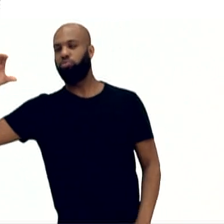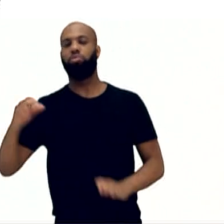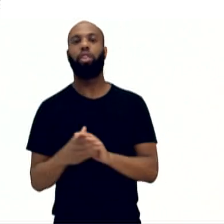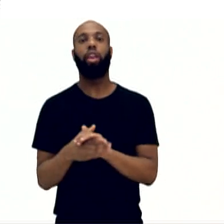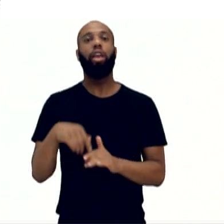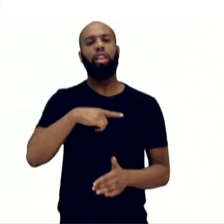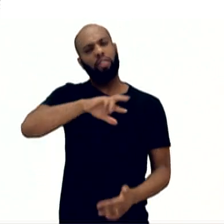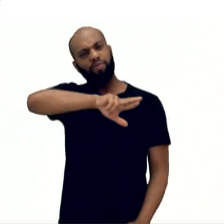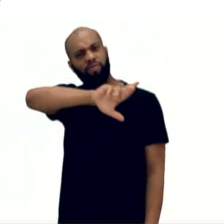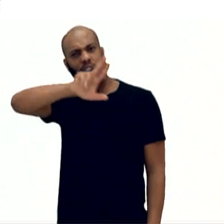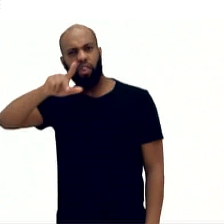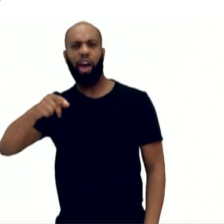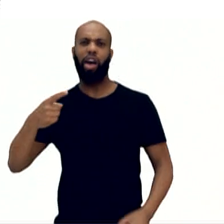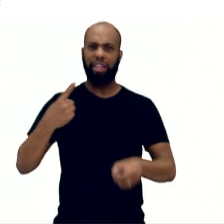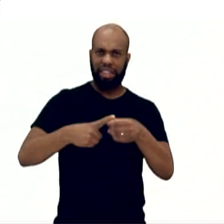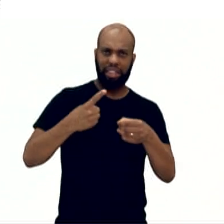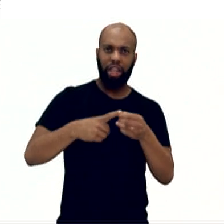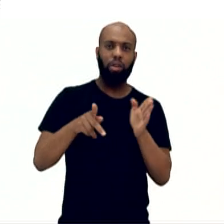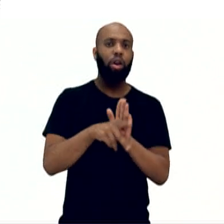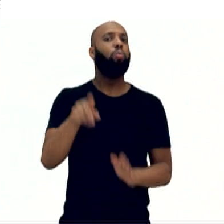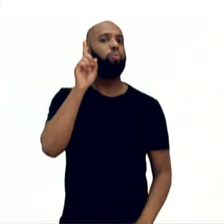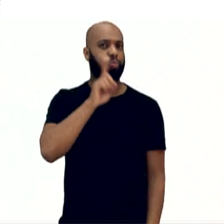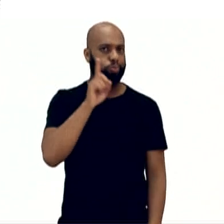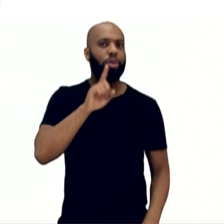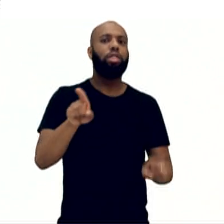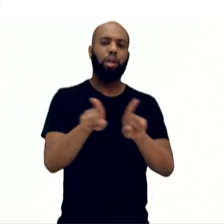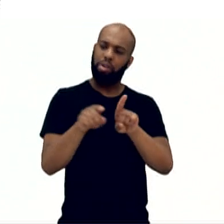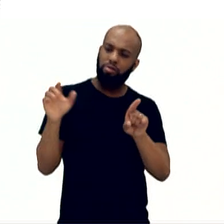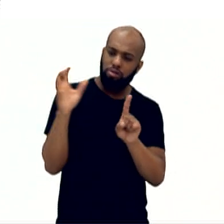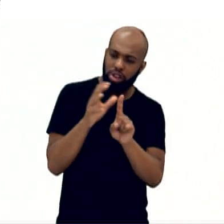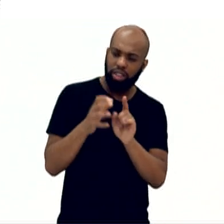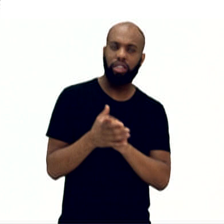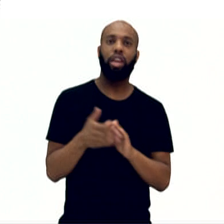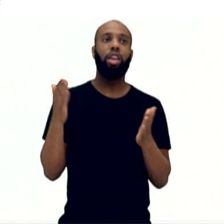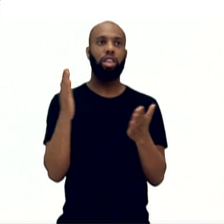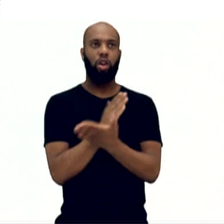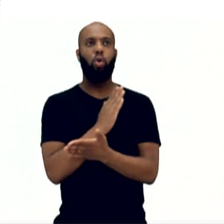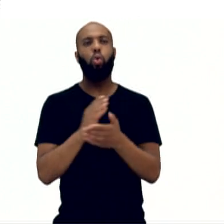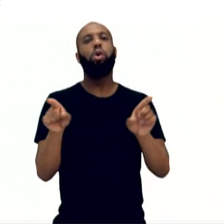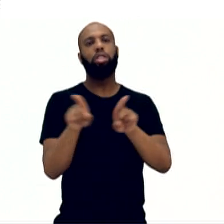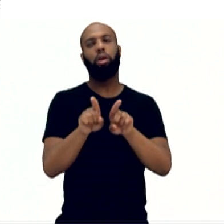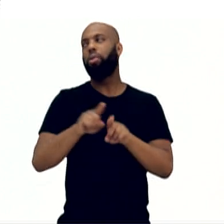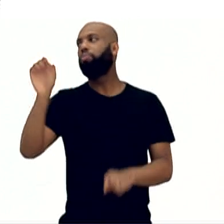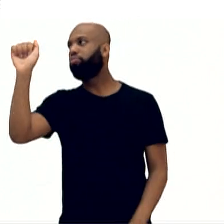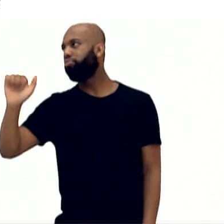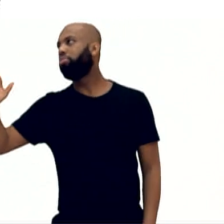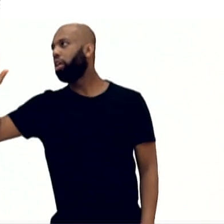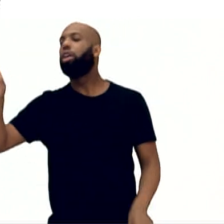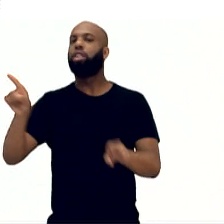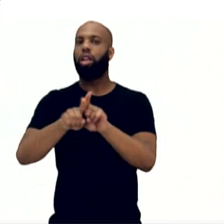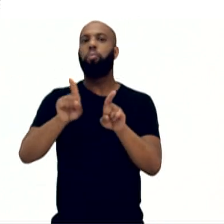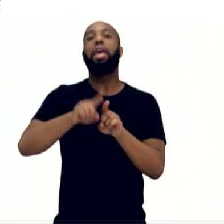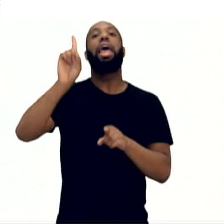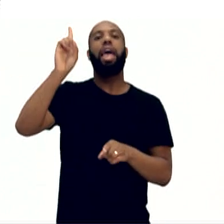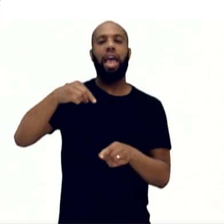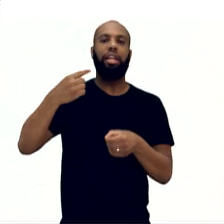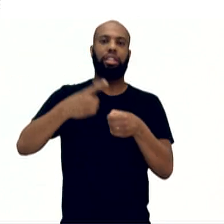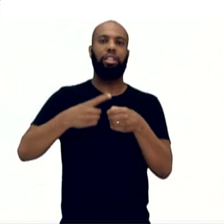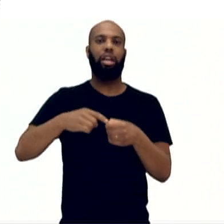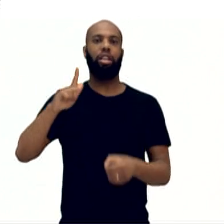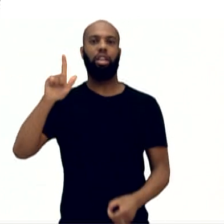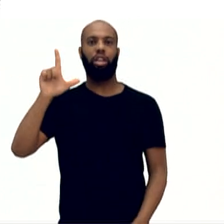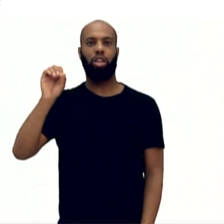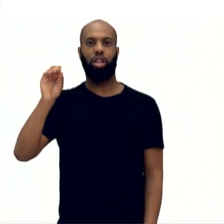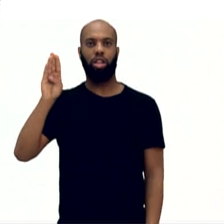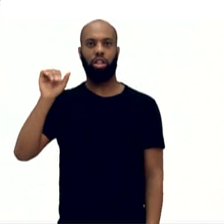Temos várias cidades aqui dos Estados Unidos e temos algumas aqui também na Ásia, que são consideradas cidades